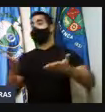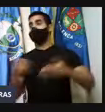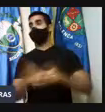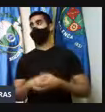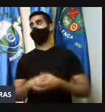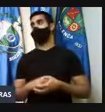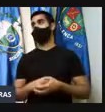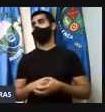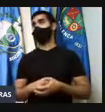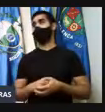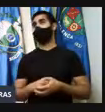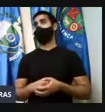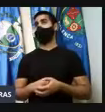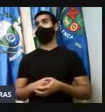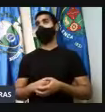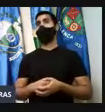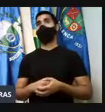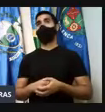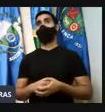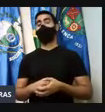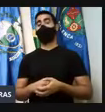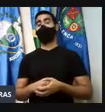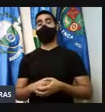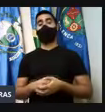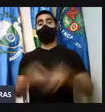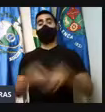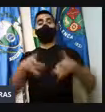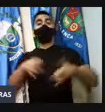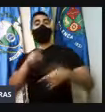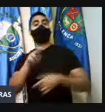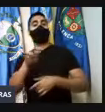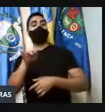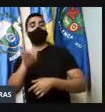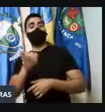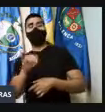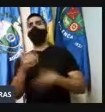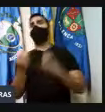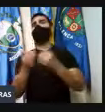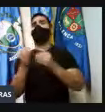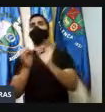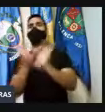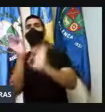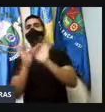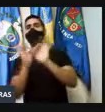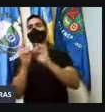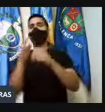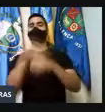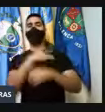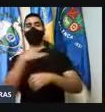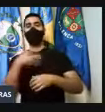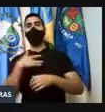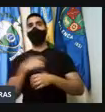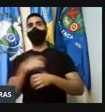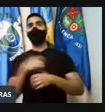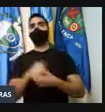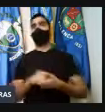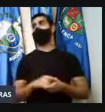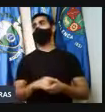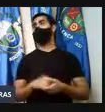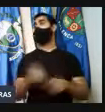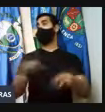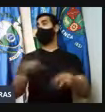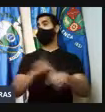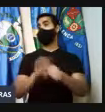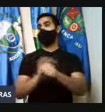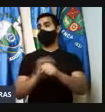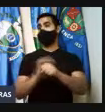situação, os quadros dos nossos leitos de UTI, enfim, toda a nossa estrutura de saúde disponível para atender esse momento de pandemia, que